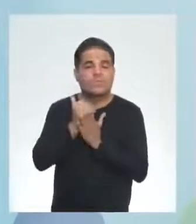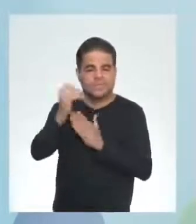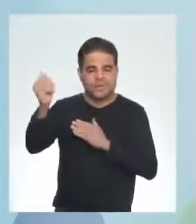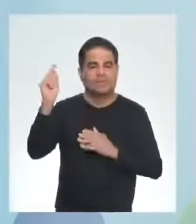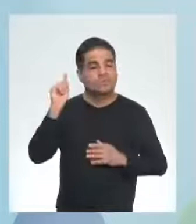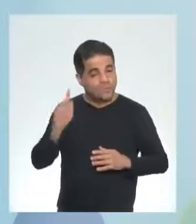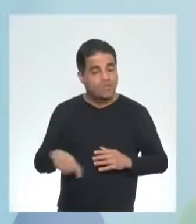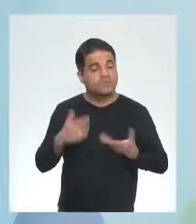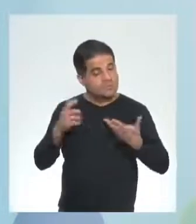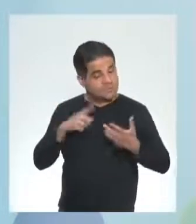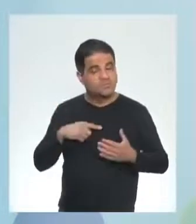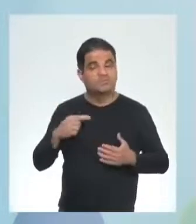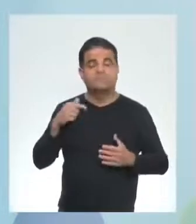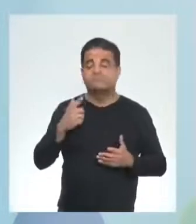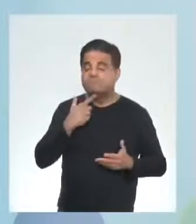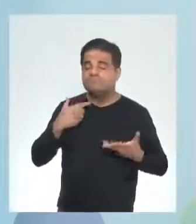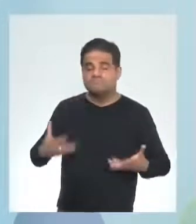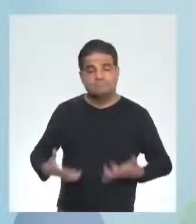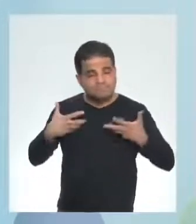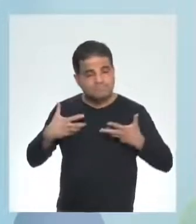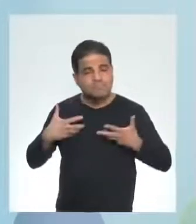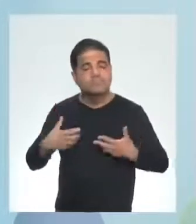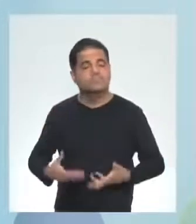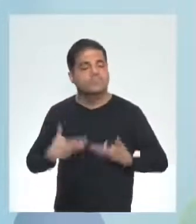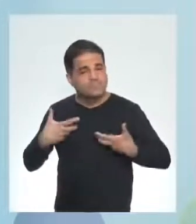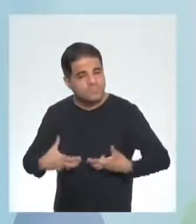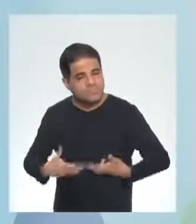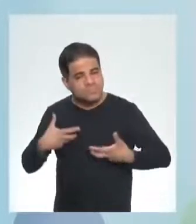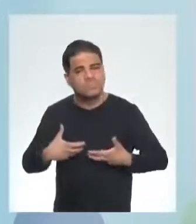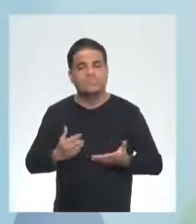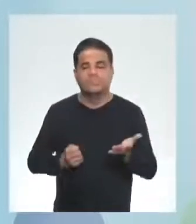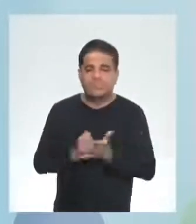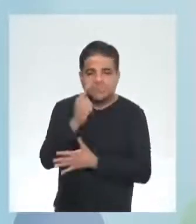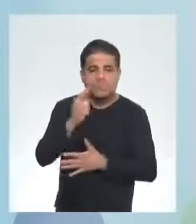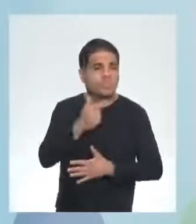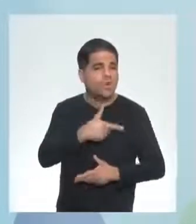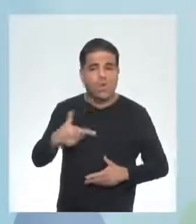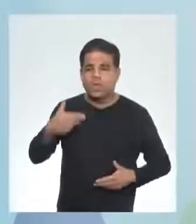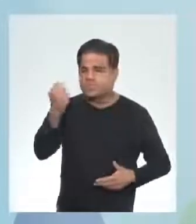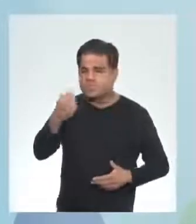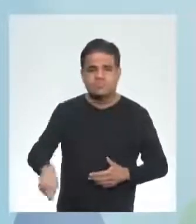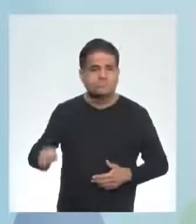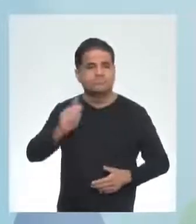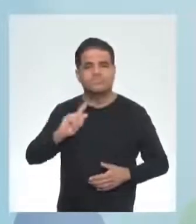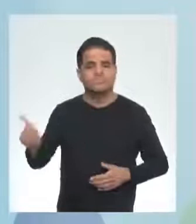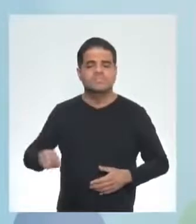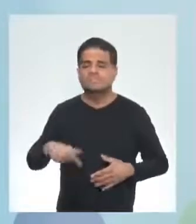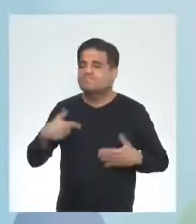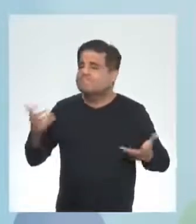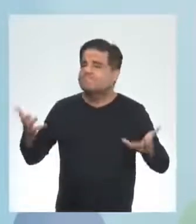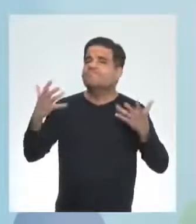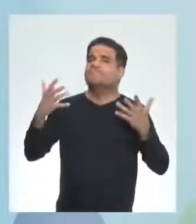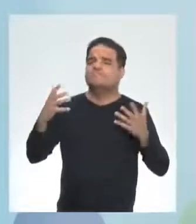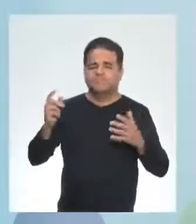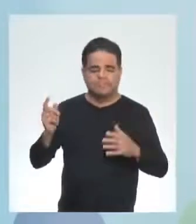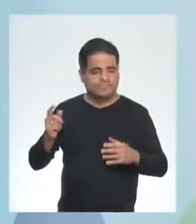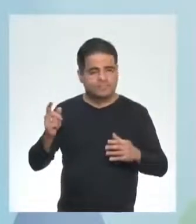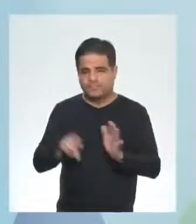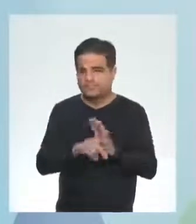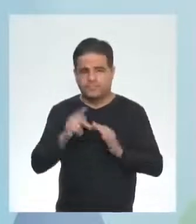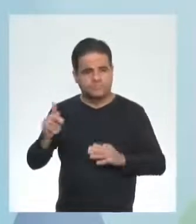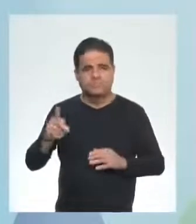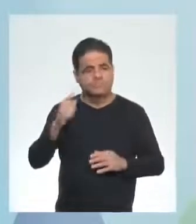muitas vezes, do próprio consumo, e um consumo de coisas, às vezes, que você nem precisa, né? Um consumo que não